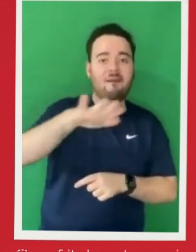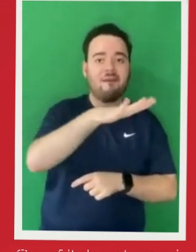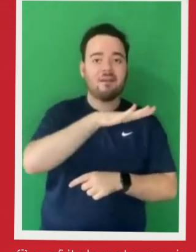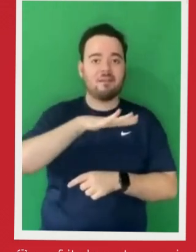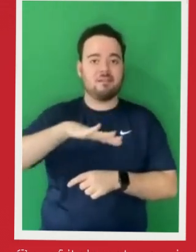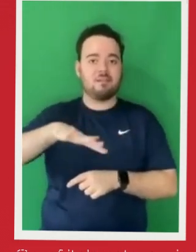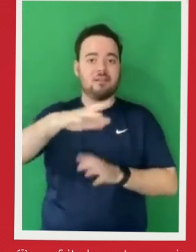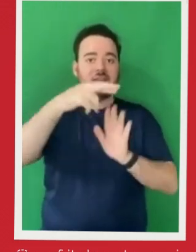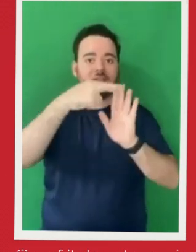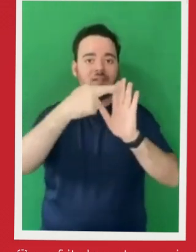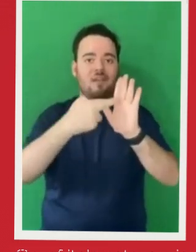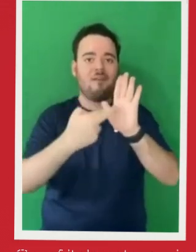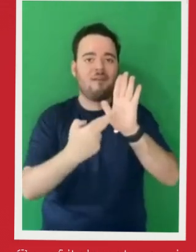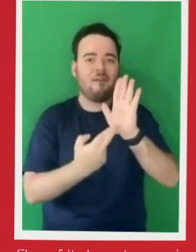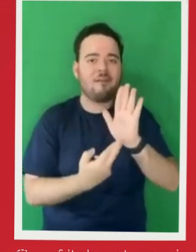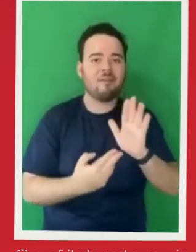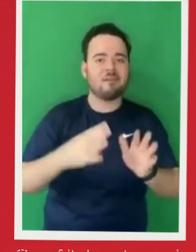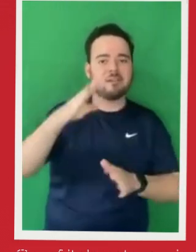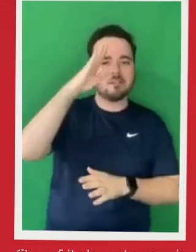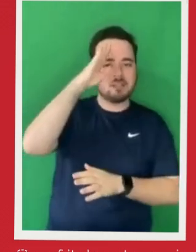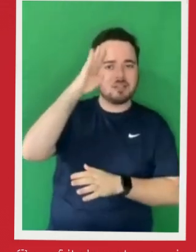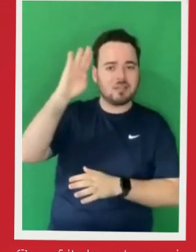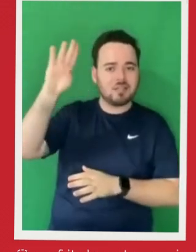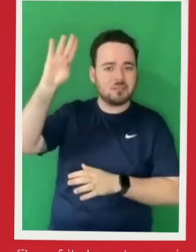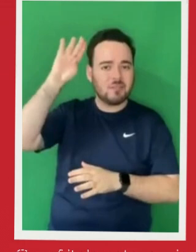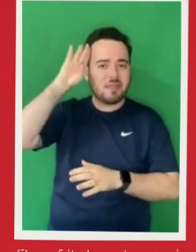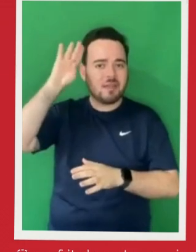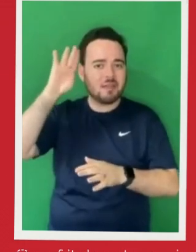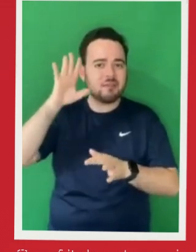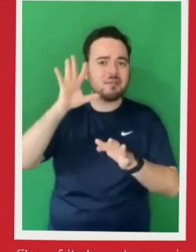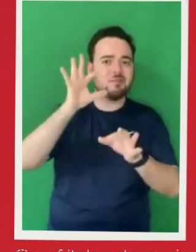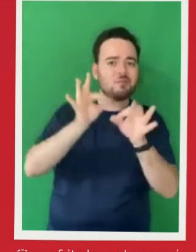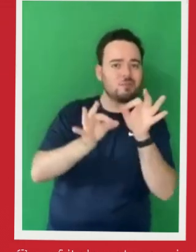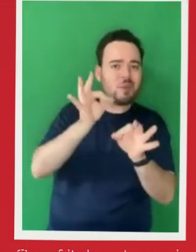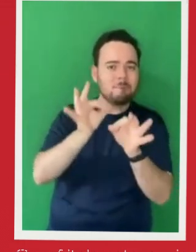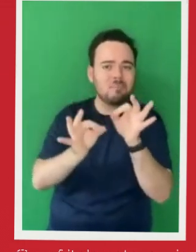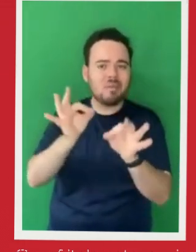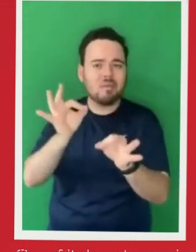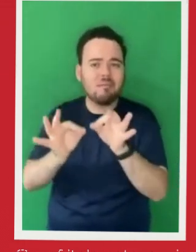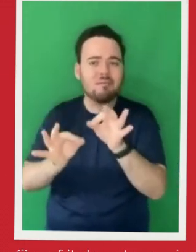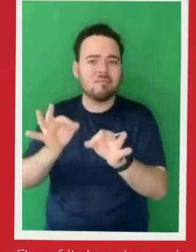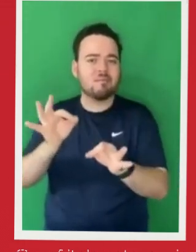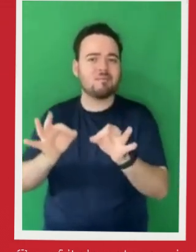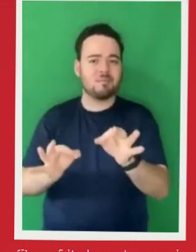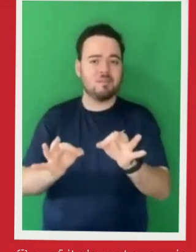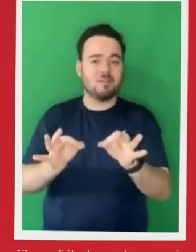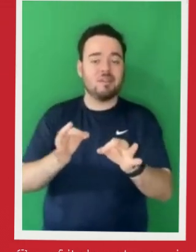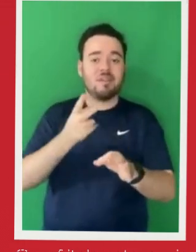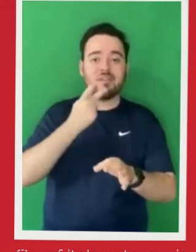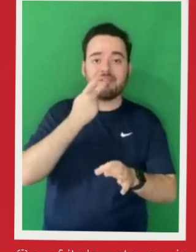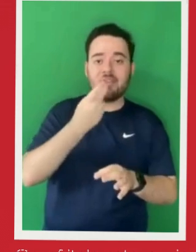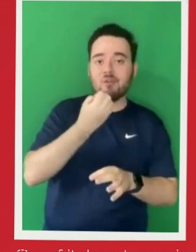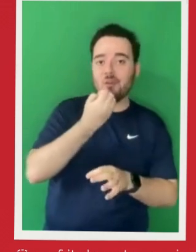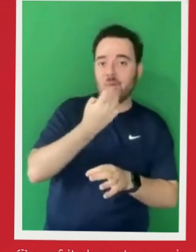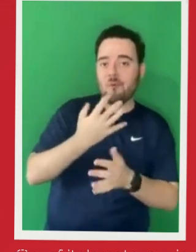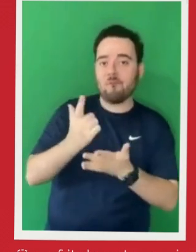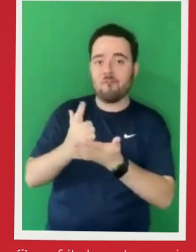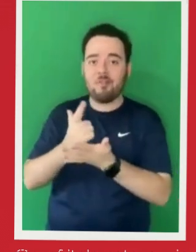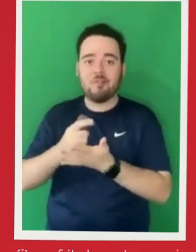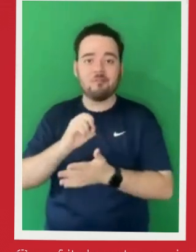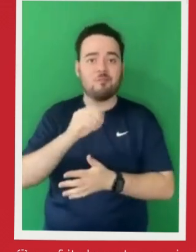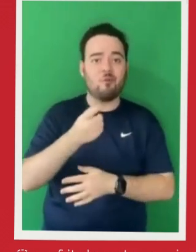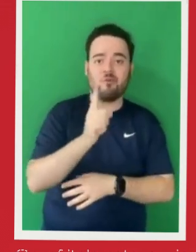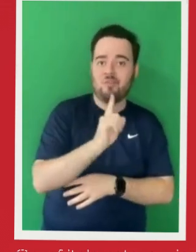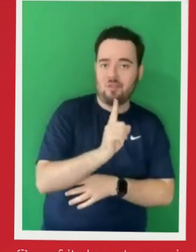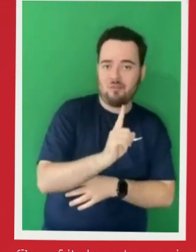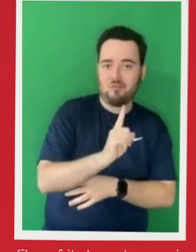acadêmico, esse conjunto de regras, de procedimentos, de julgamentos que dizem o que é uma boa fonte